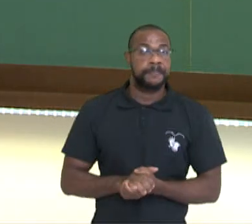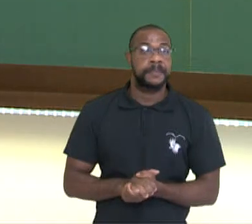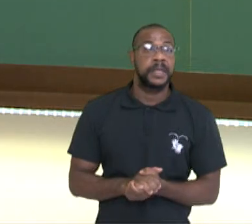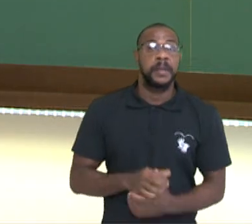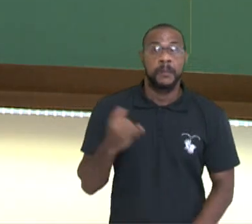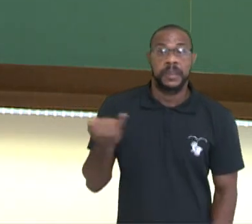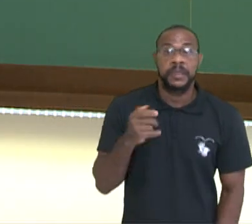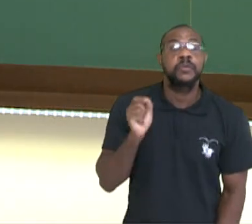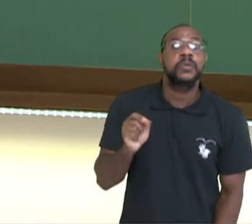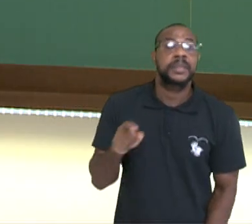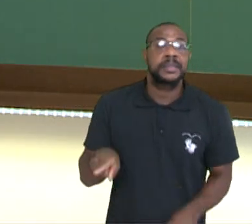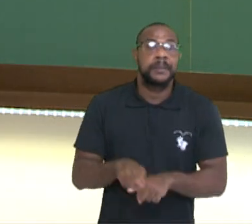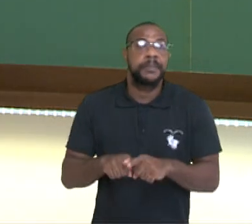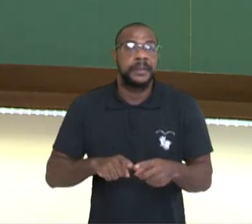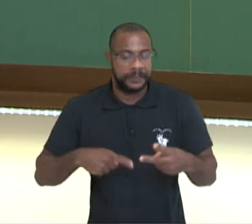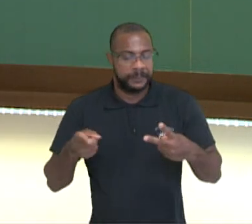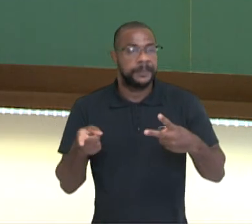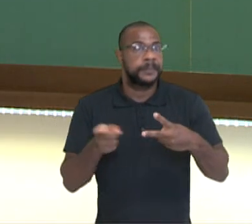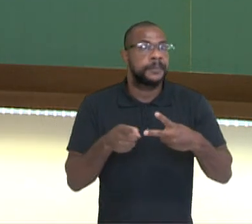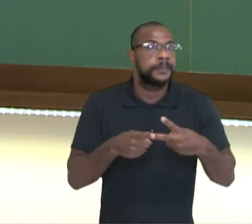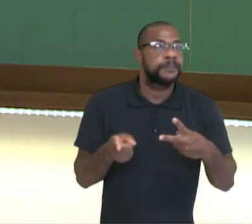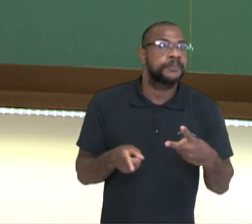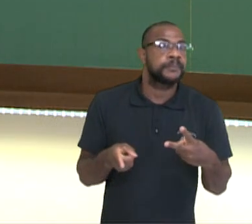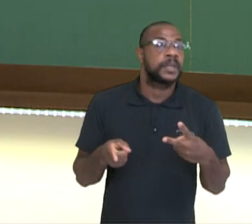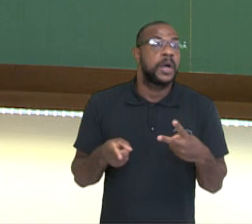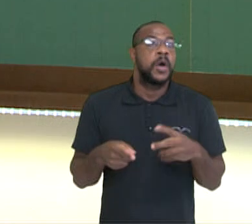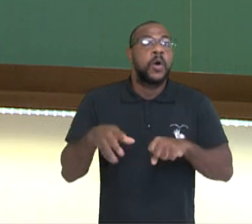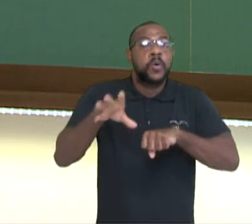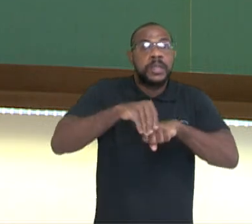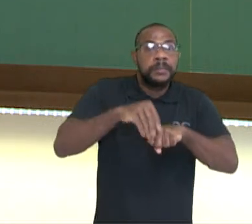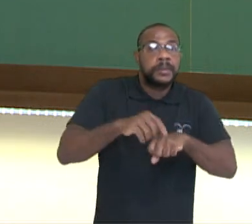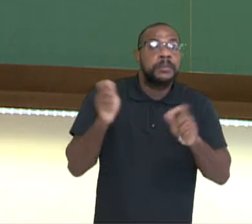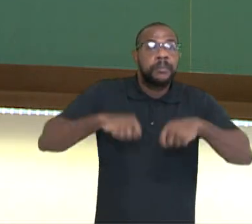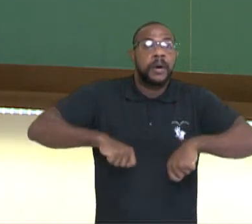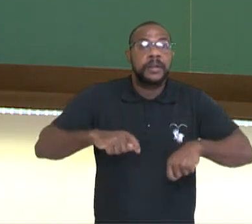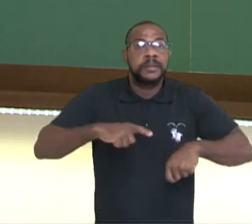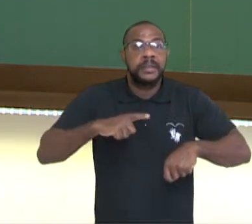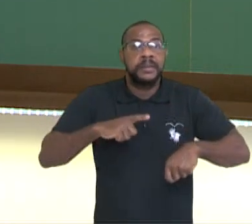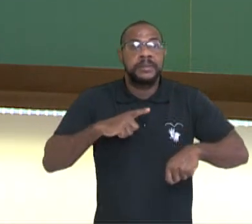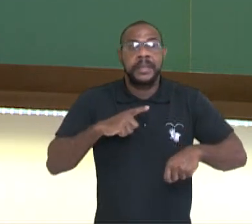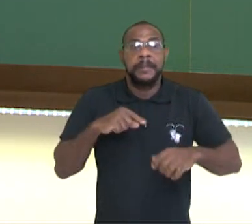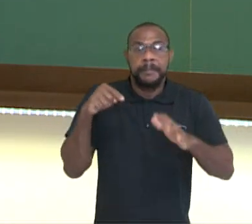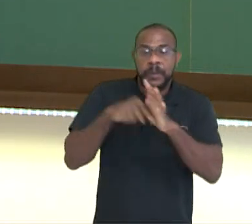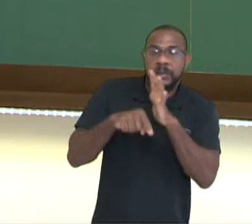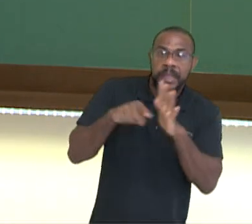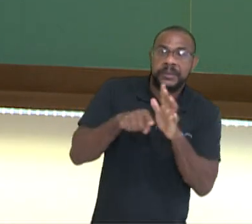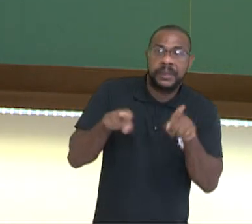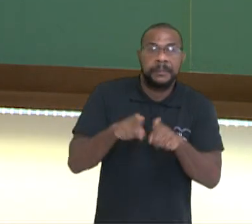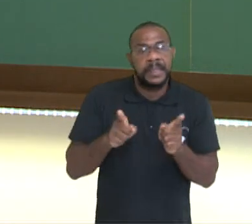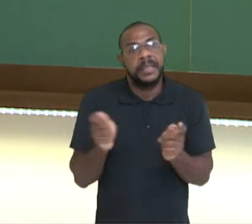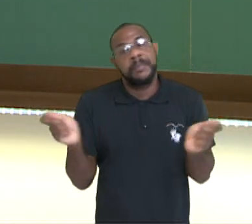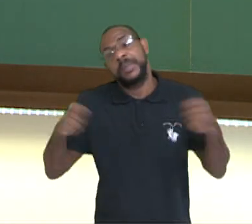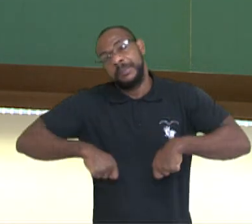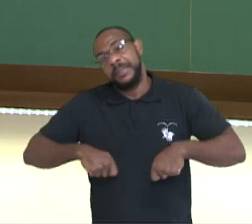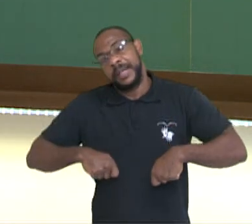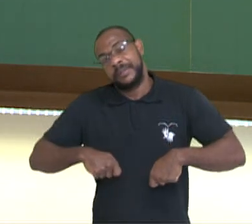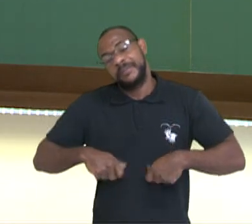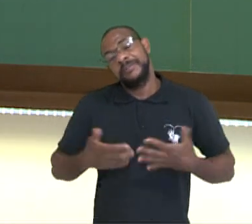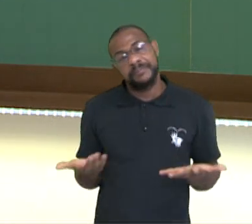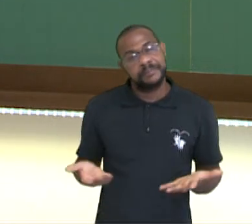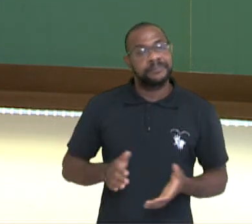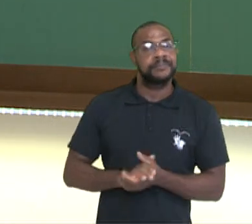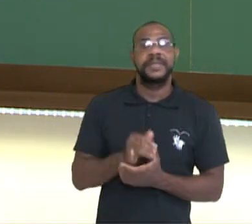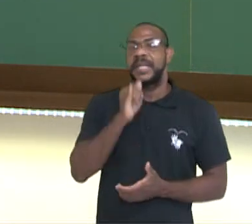que conhecimento também pode ser questionado em relação à sua possibilidade. Ou seja, a gente também pode se questionar